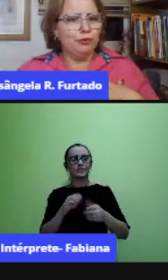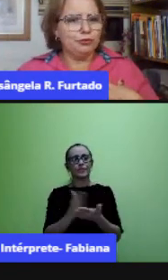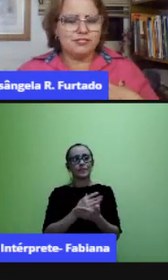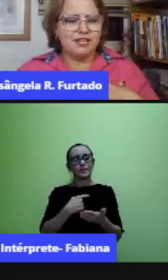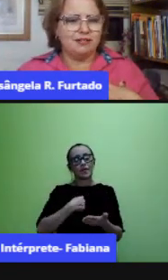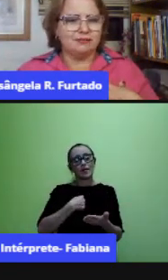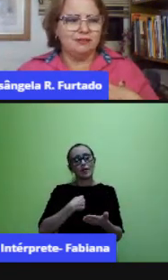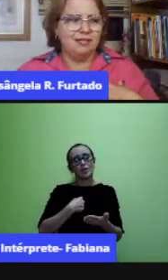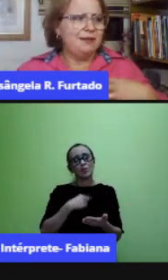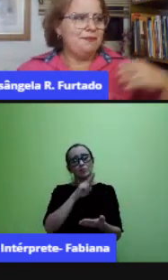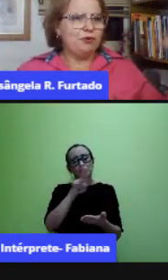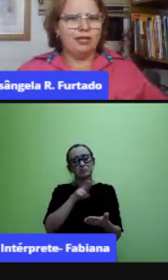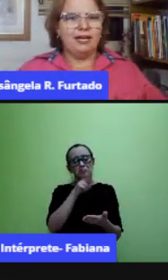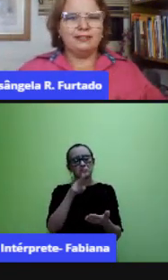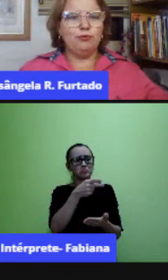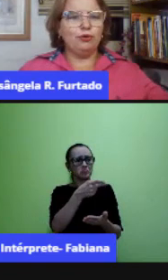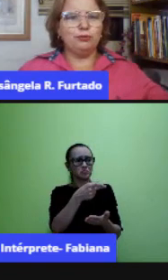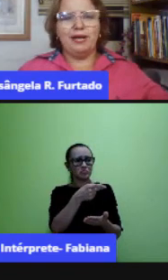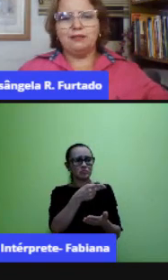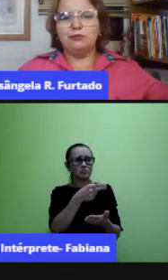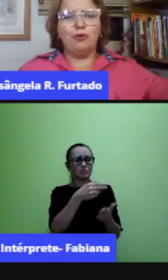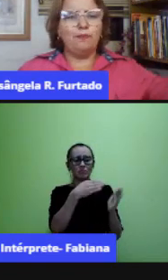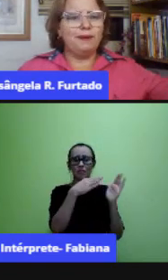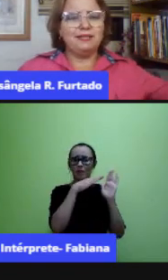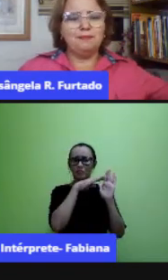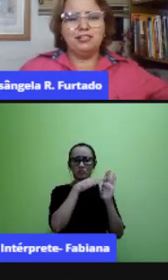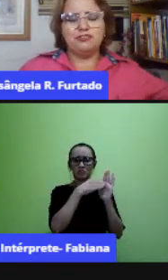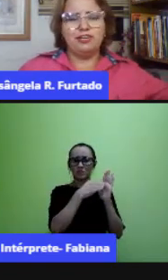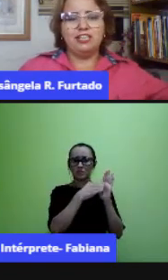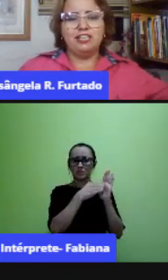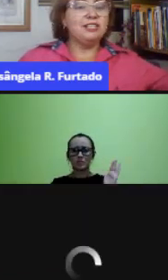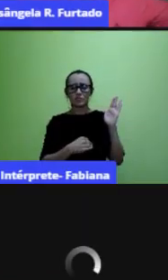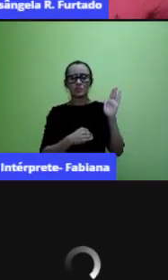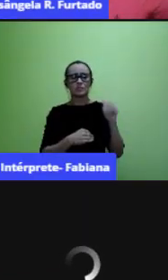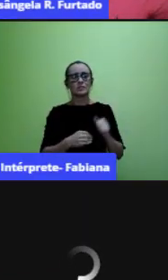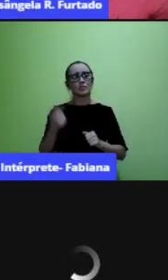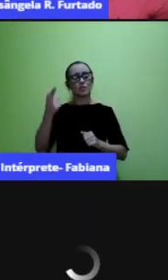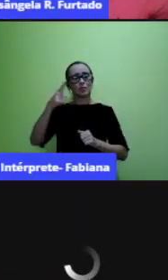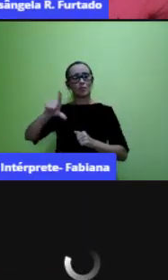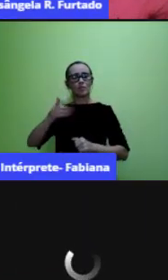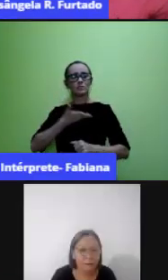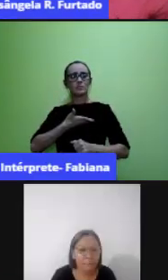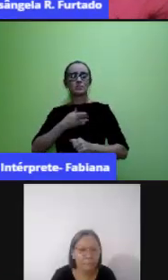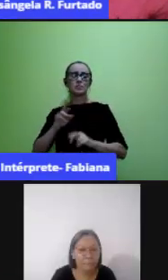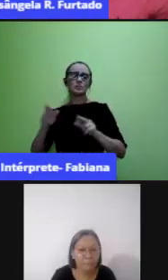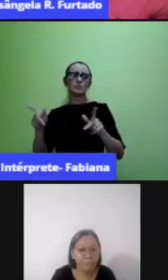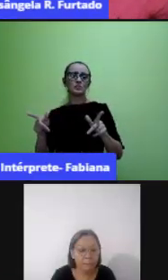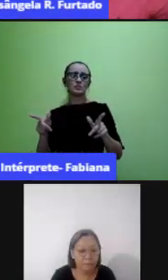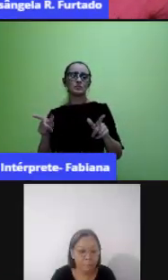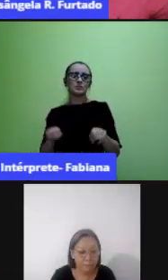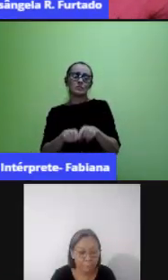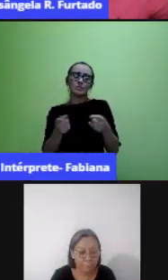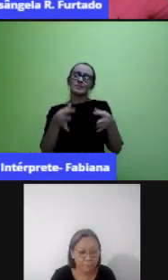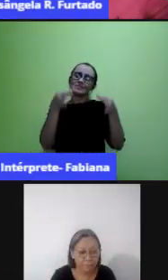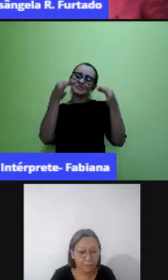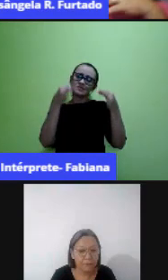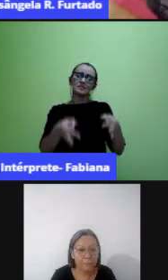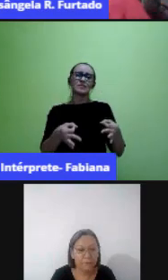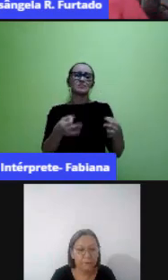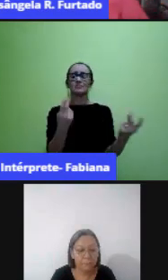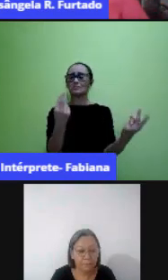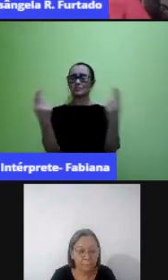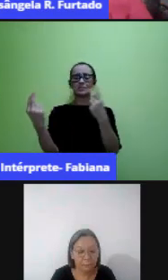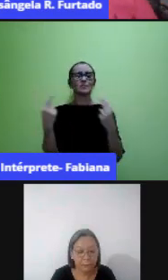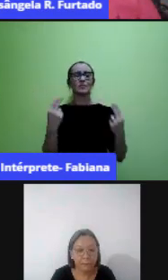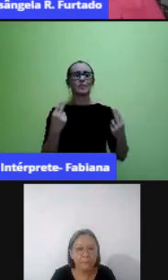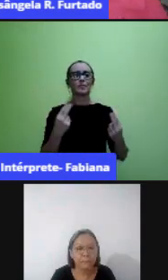aula e dá muito certo. E meu colega tem um outro método completamente diferente e também dá muito certo, né?